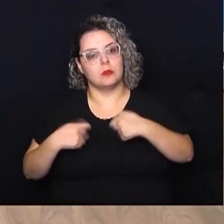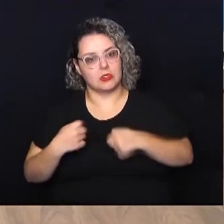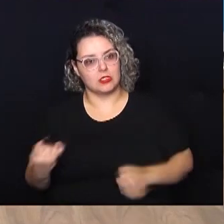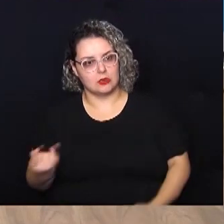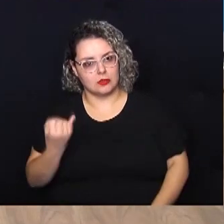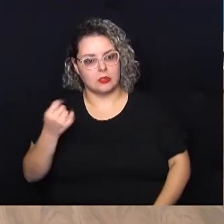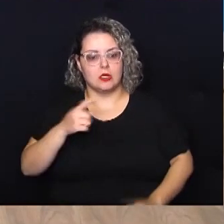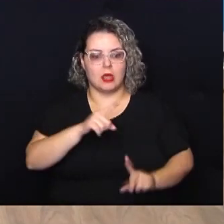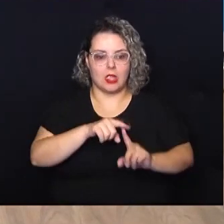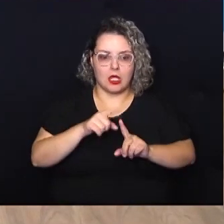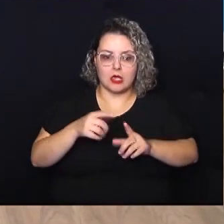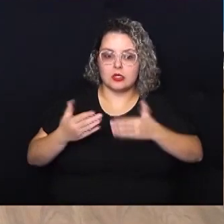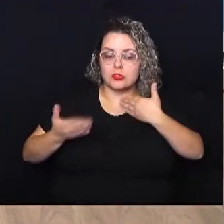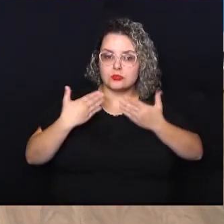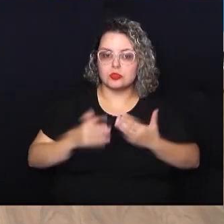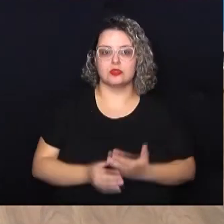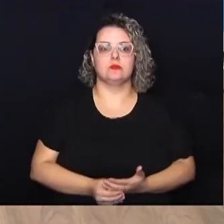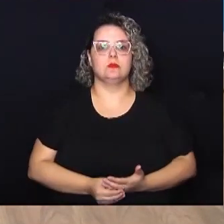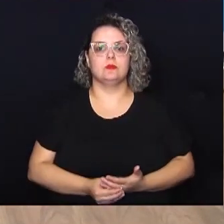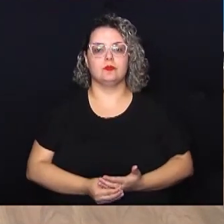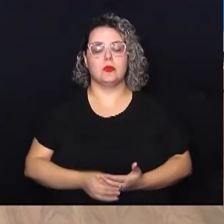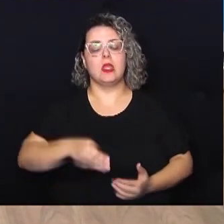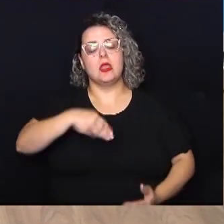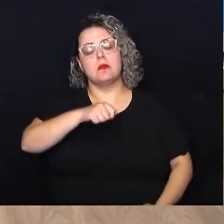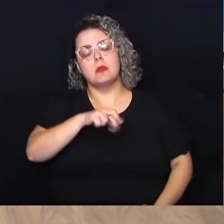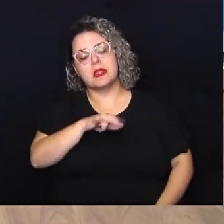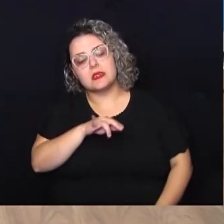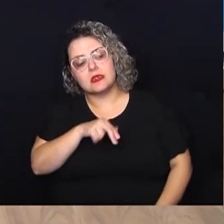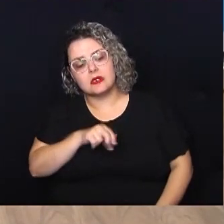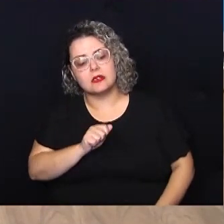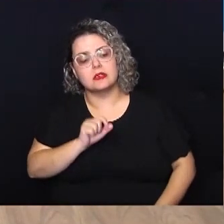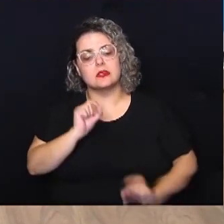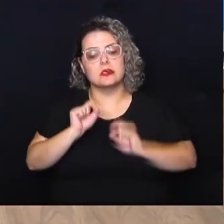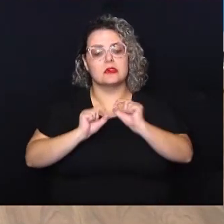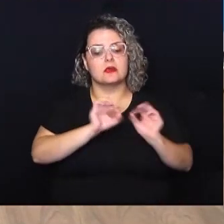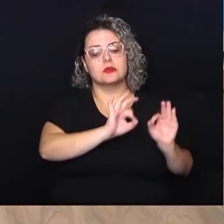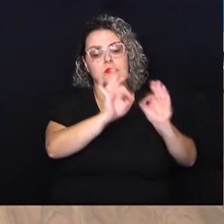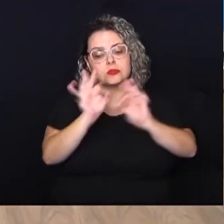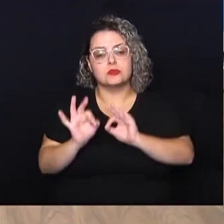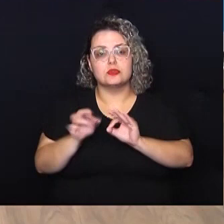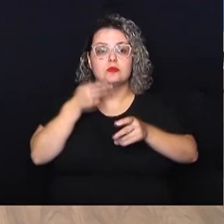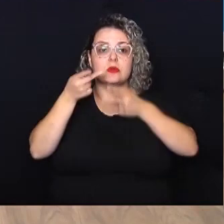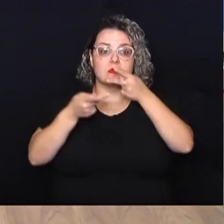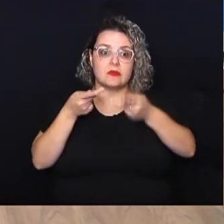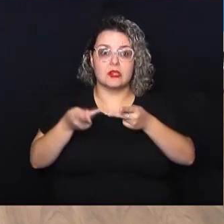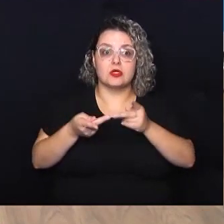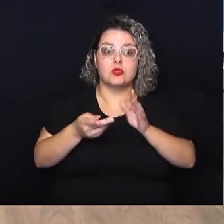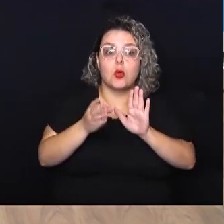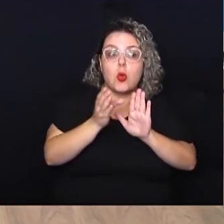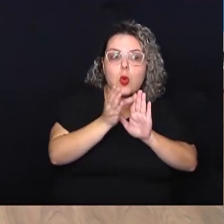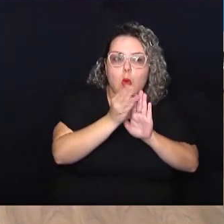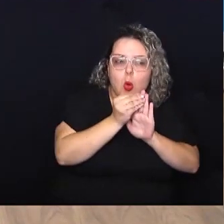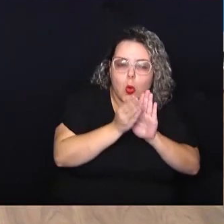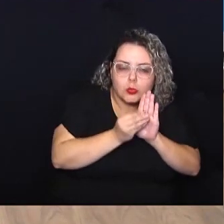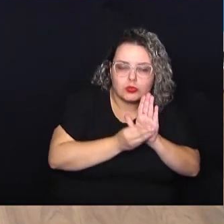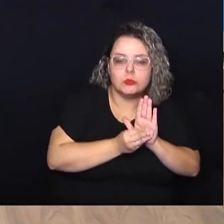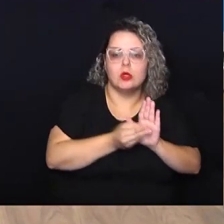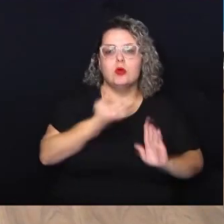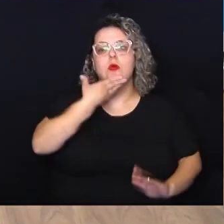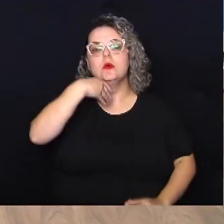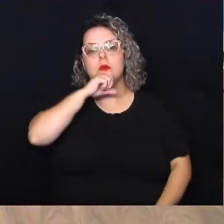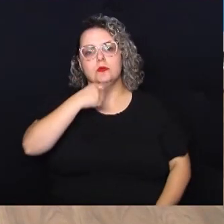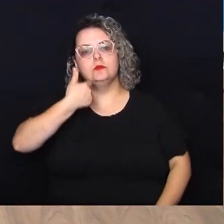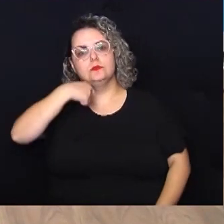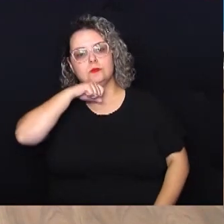esse tipo de conversa. E, Mariana, para quem está nos acompanhando, para falar sobre o conteúdo dessa conversa, os pais, eles